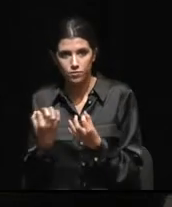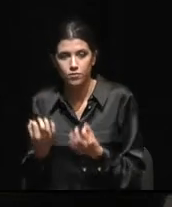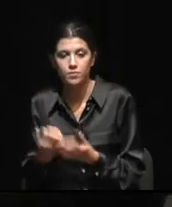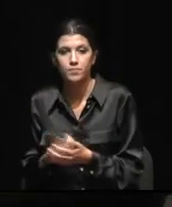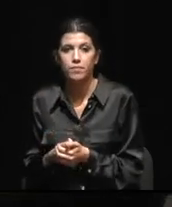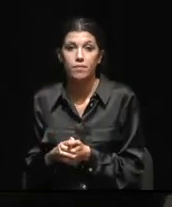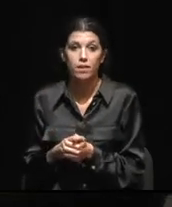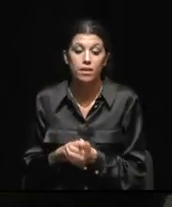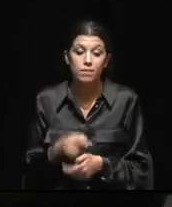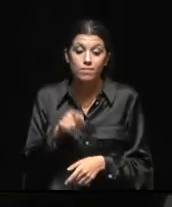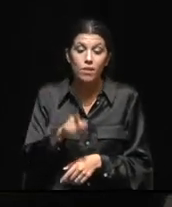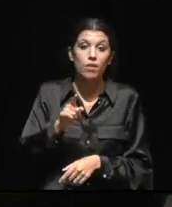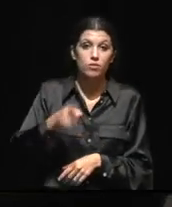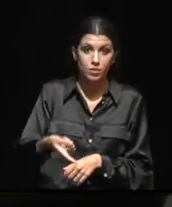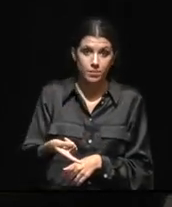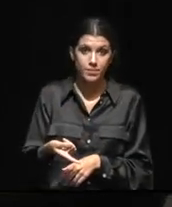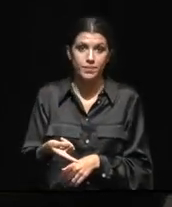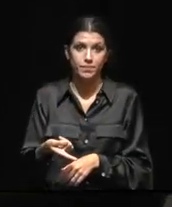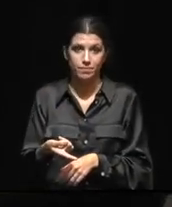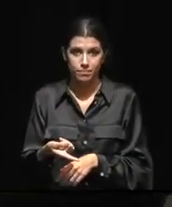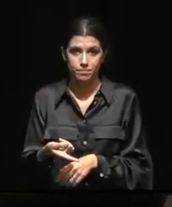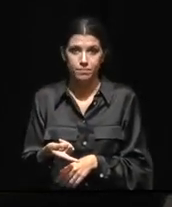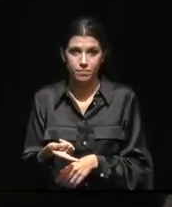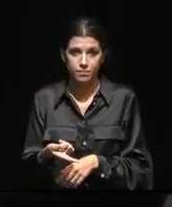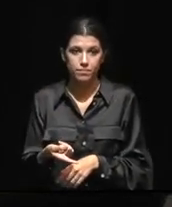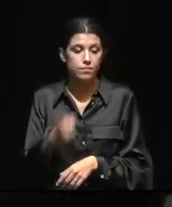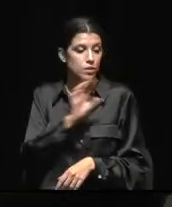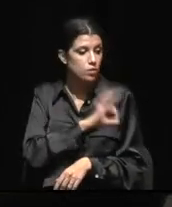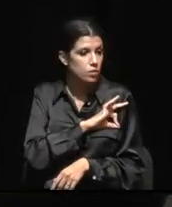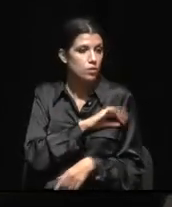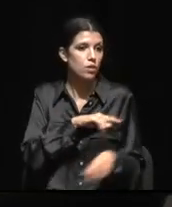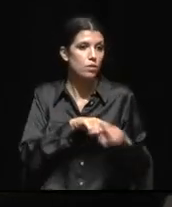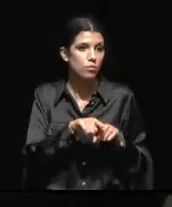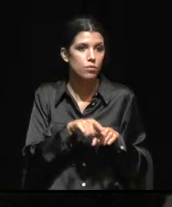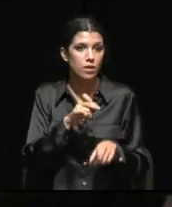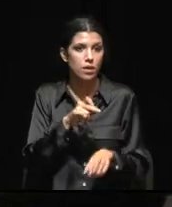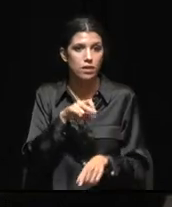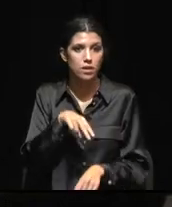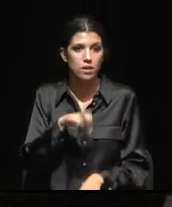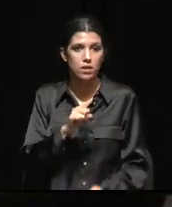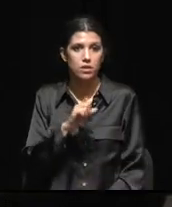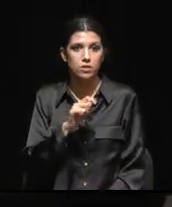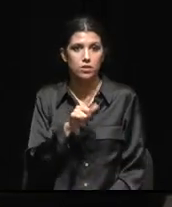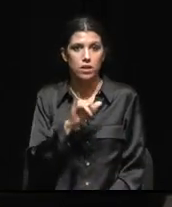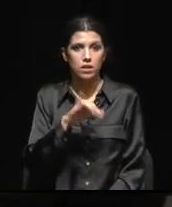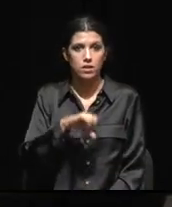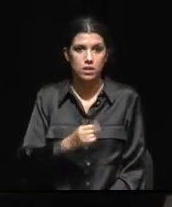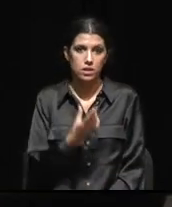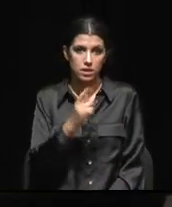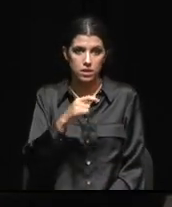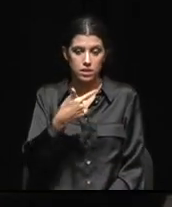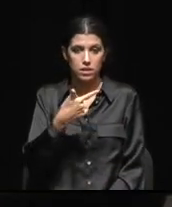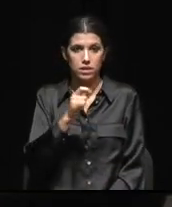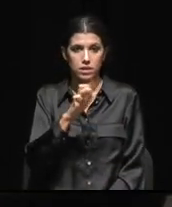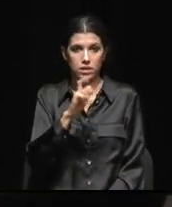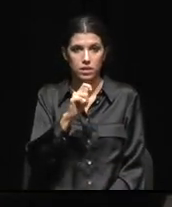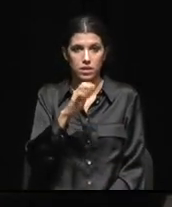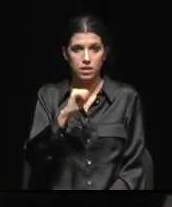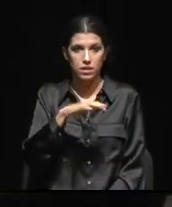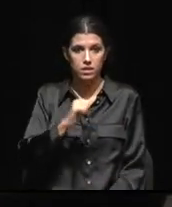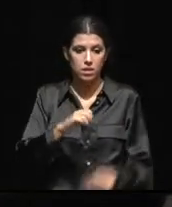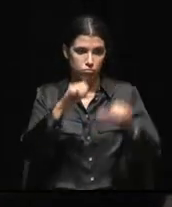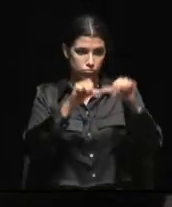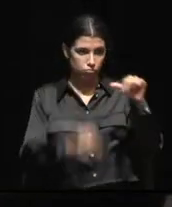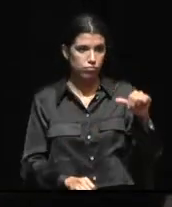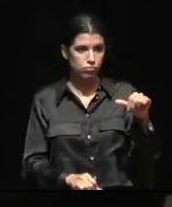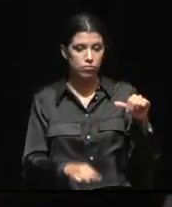também é que enquanto a senhora deputada Angelique da Teresa que aqui esteve a falar e